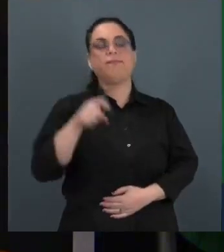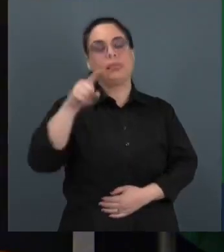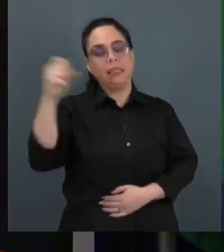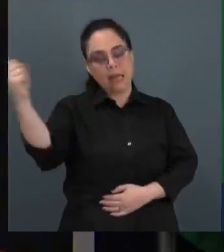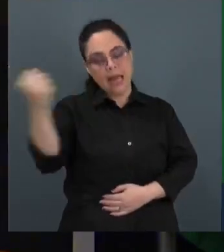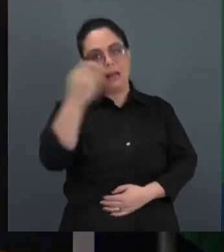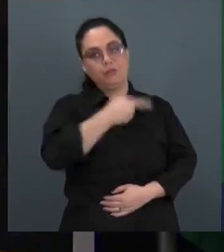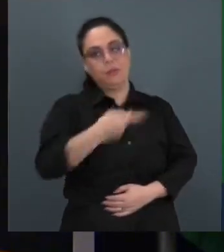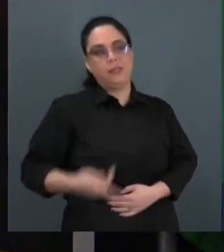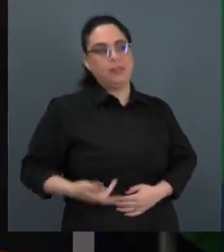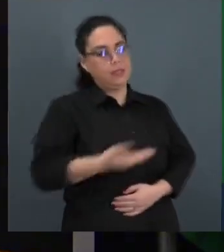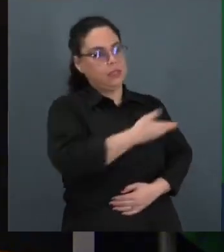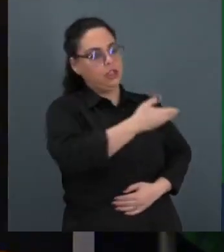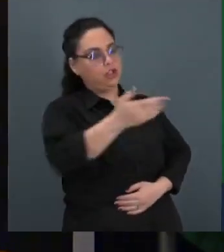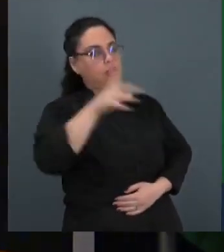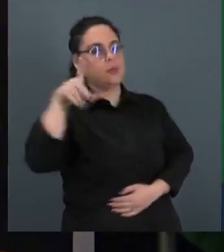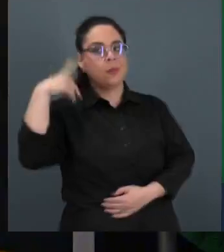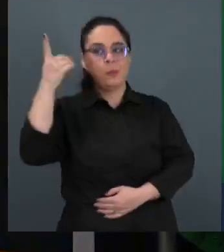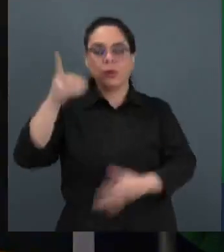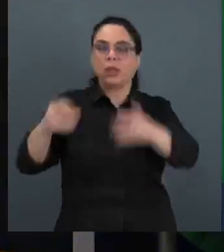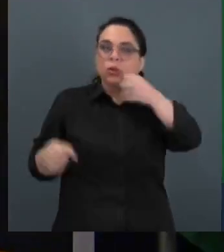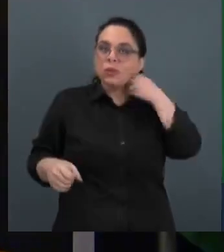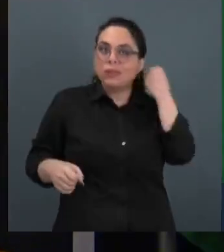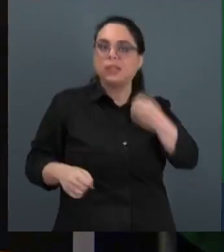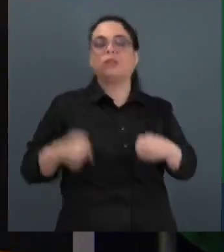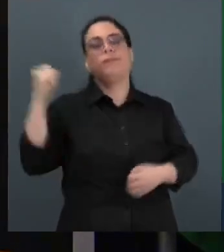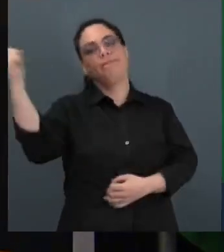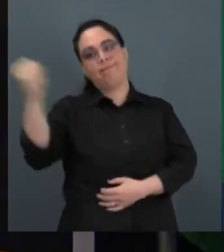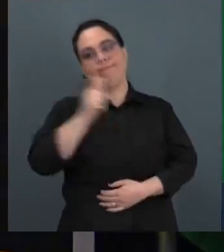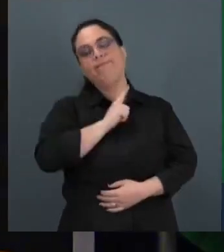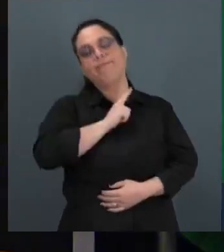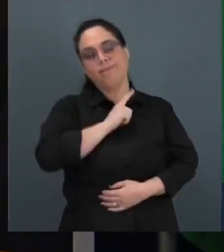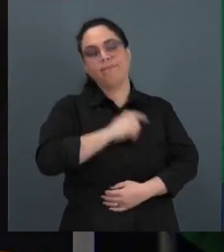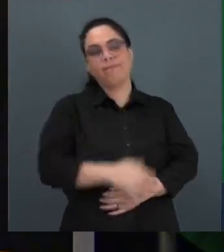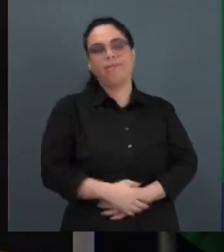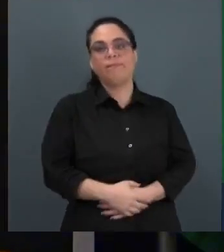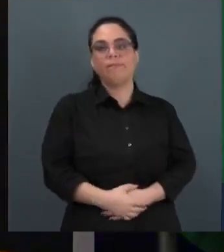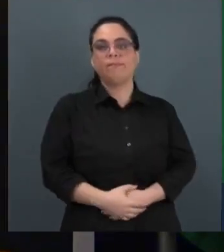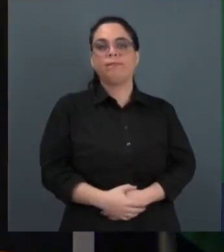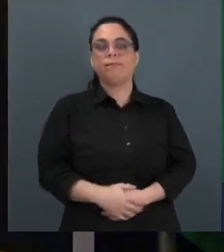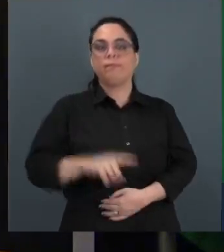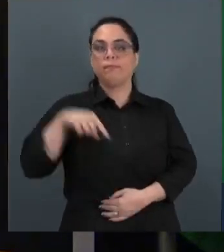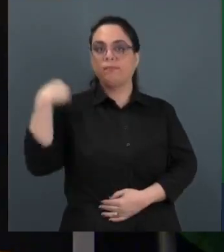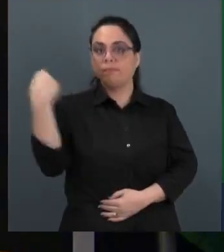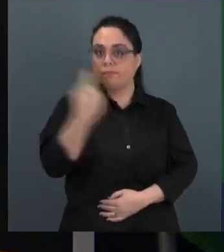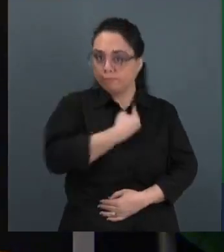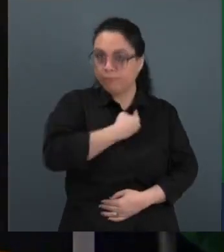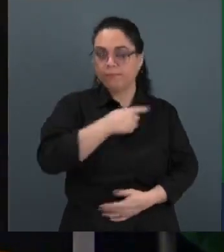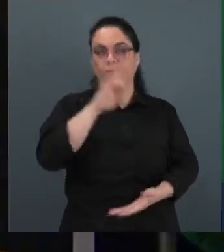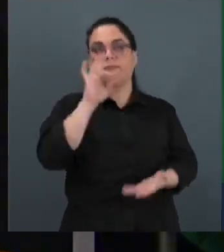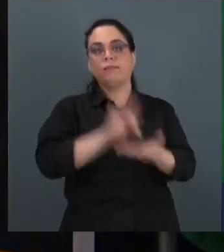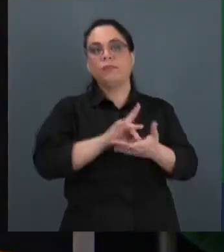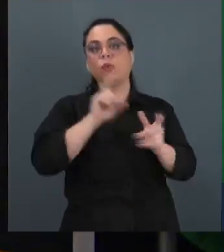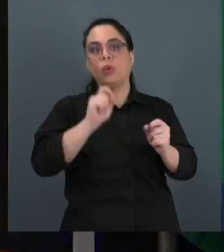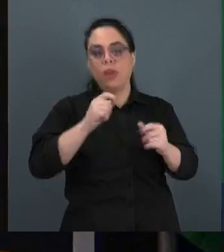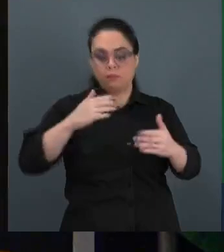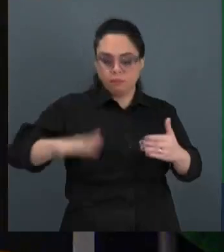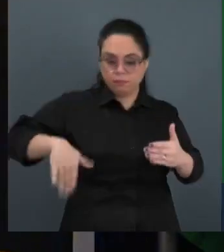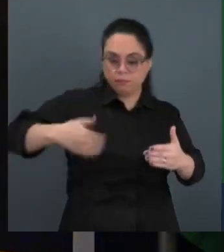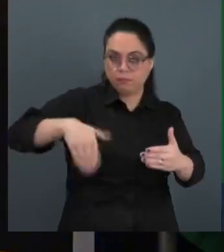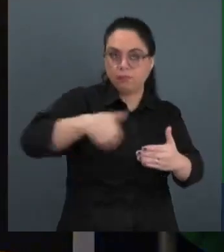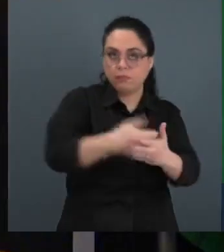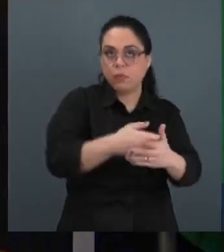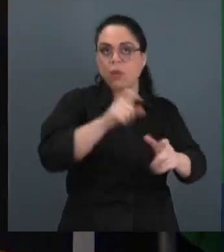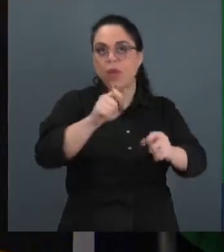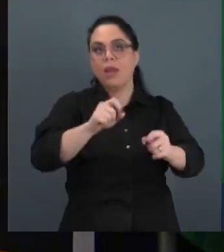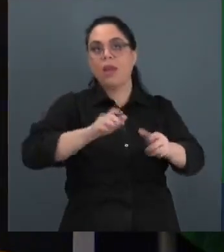grave, senhores deputados e senadores. Nós estamos, na verdade, caminhando para um precipício